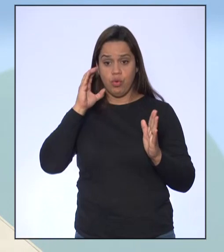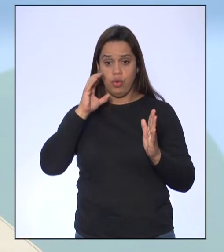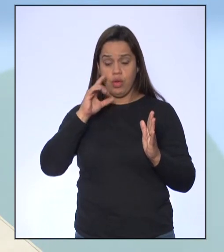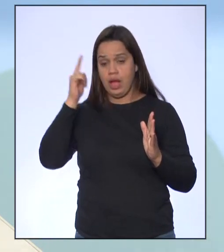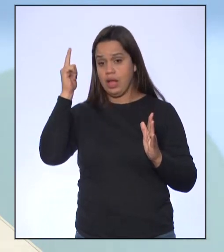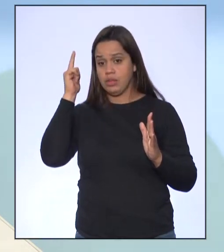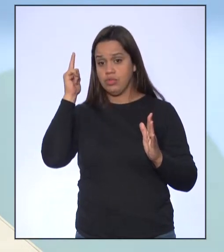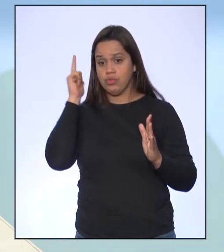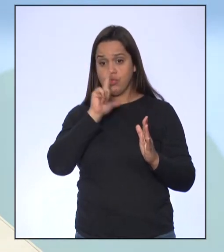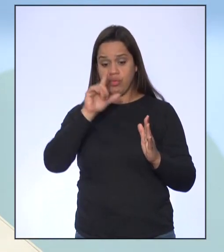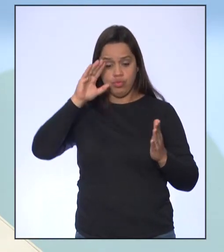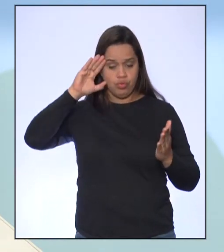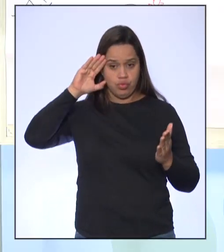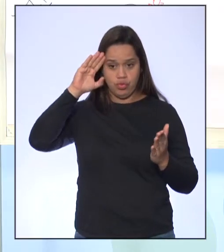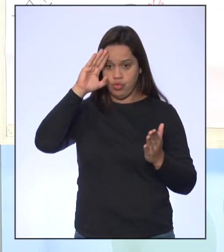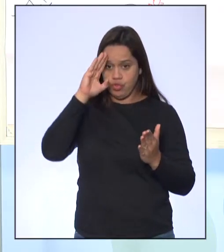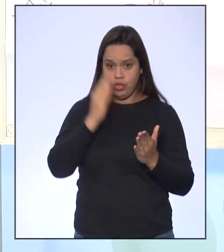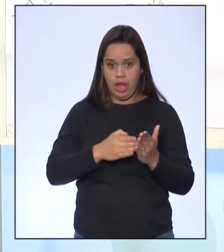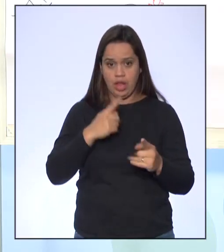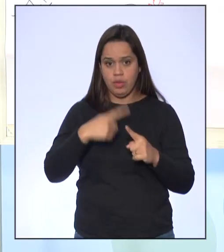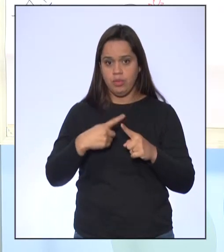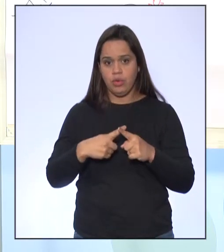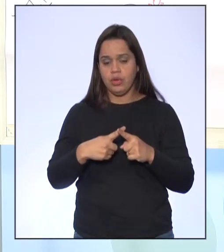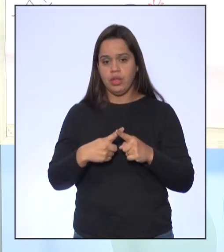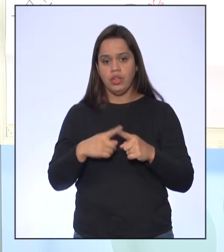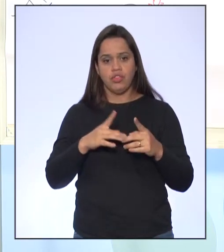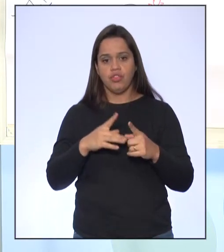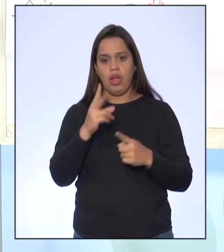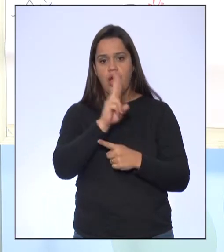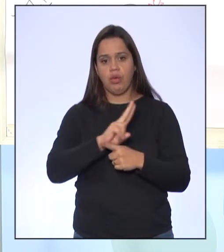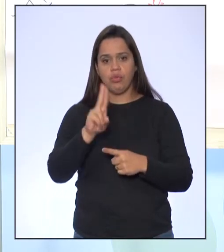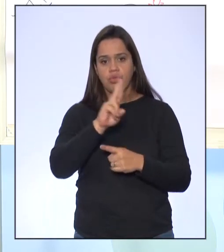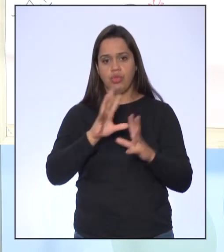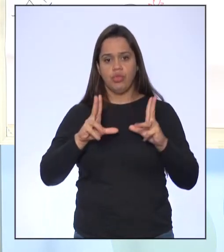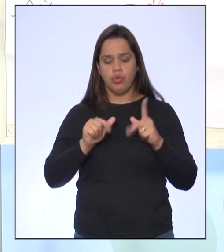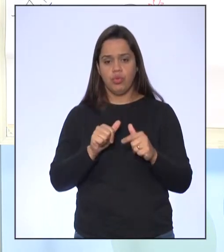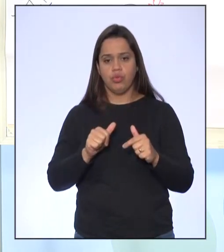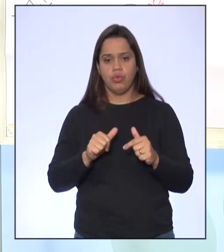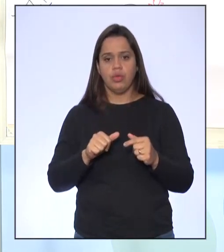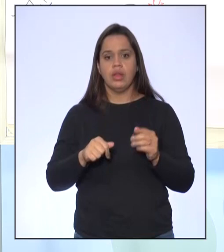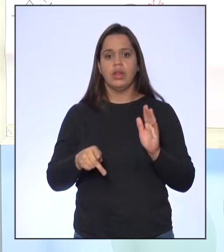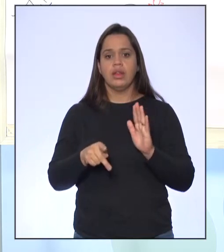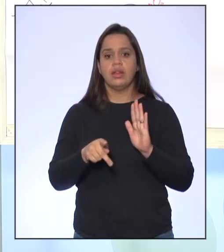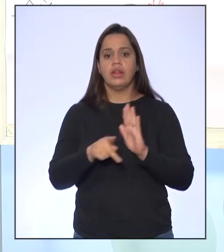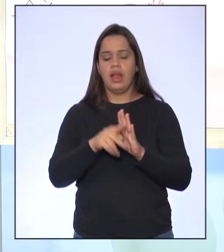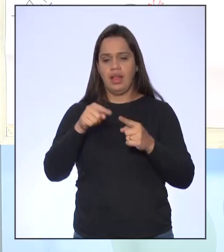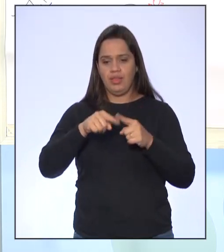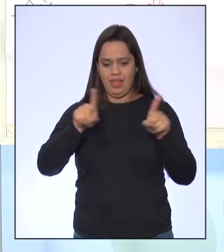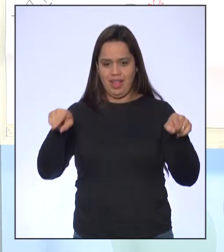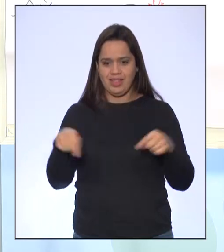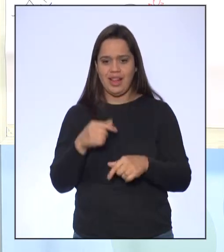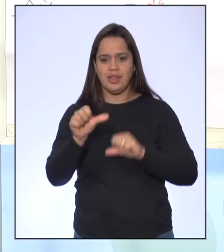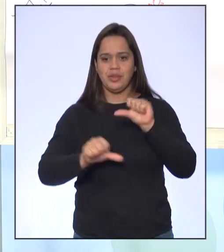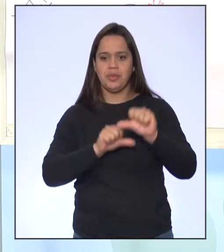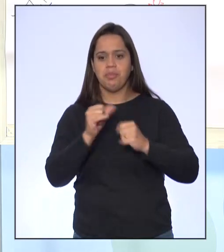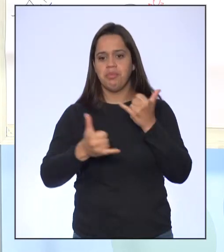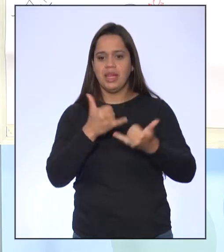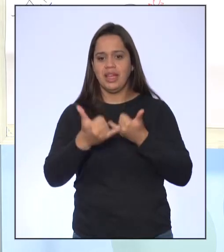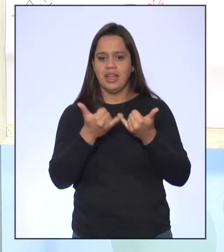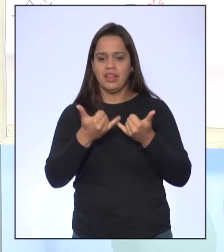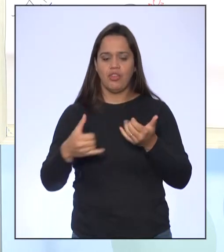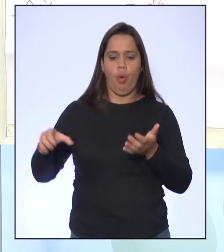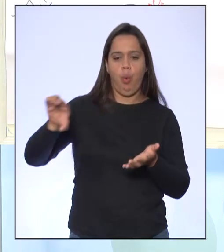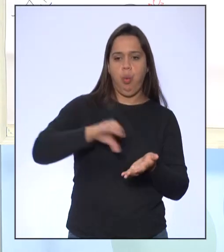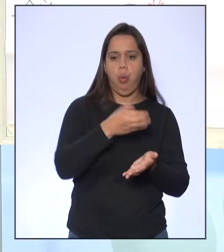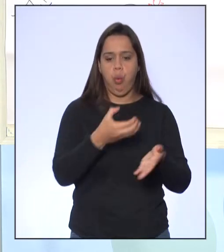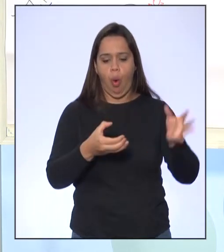até apaga rapidinho, porque nem tem oxigênio aqui, que já foi todo consumido. Sempre na sala, a gente brinca de novo de encher de oxigênio, né?